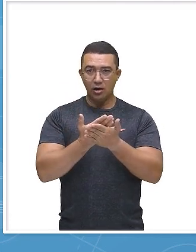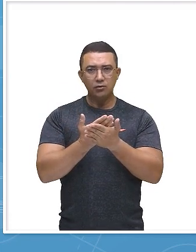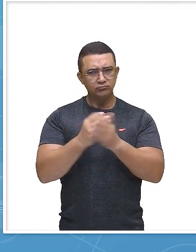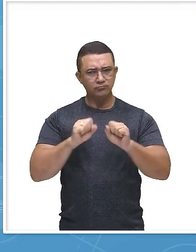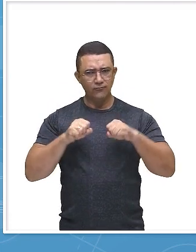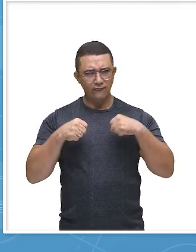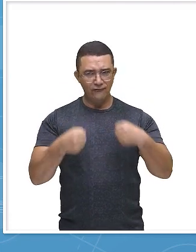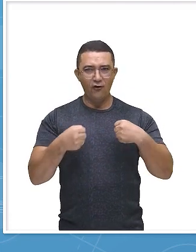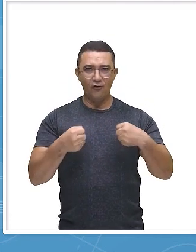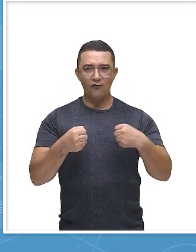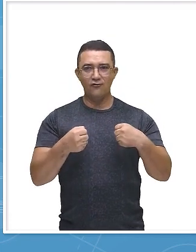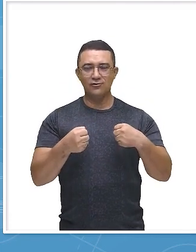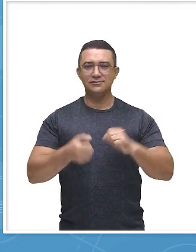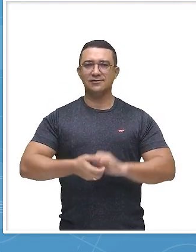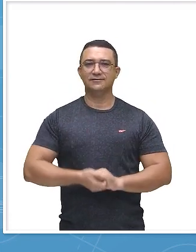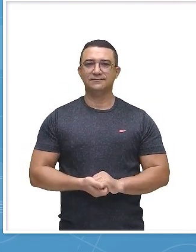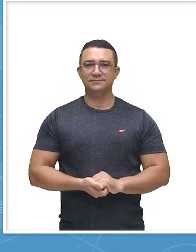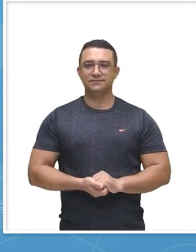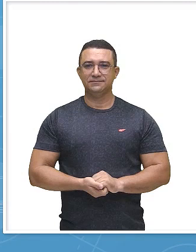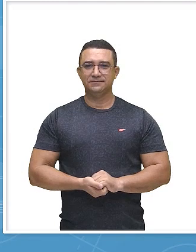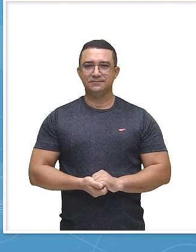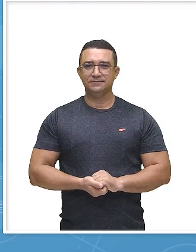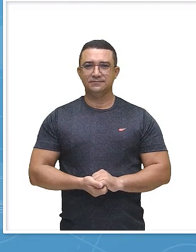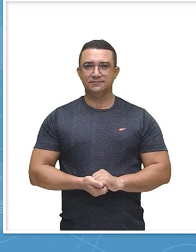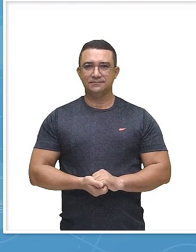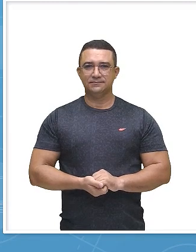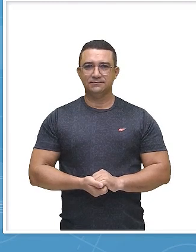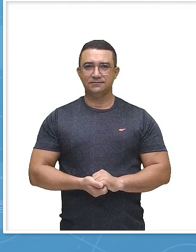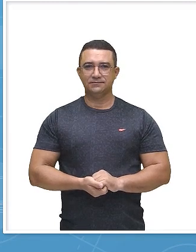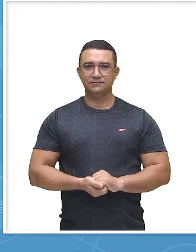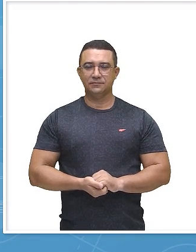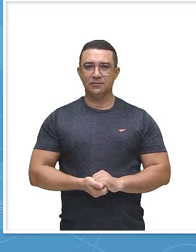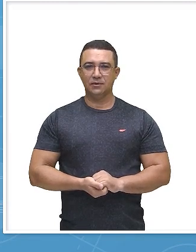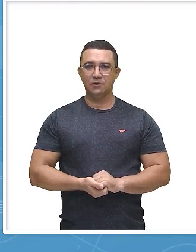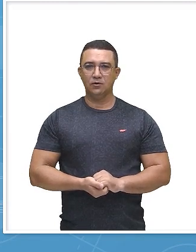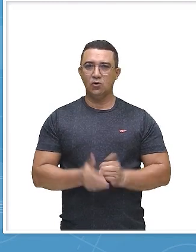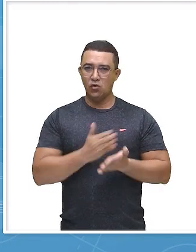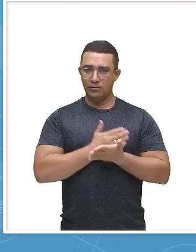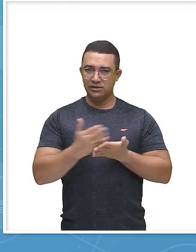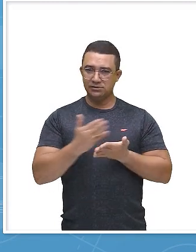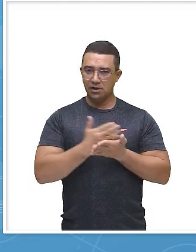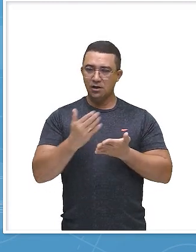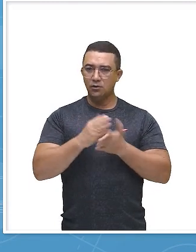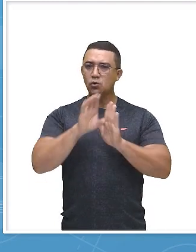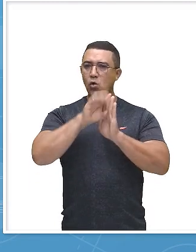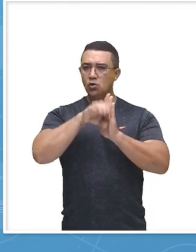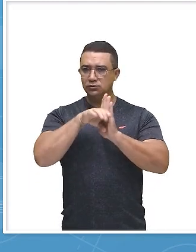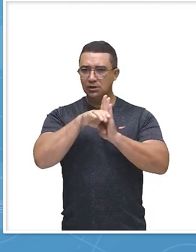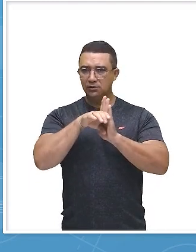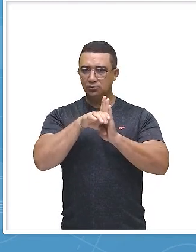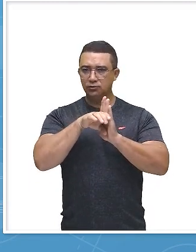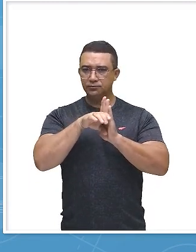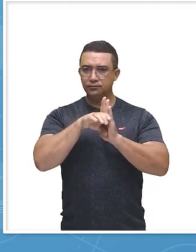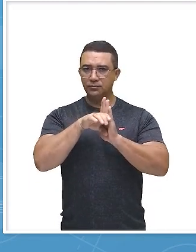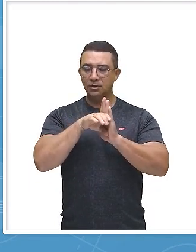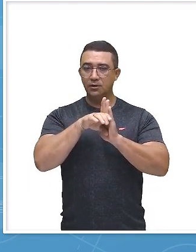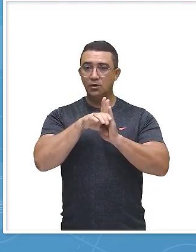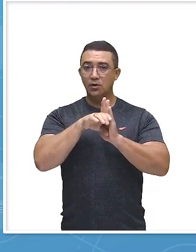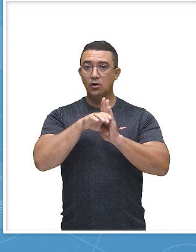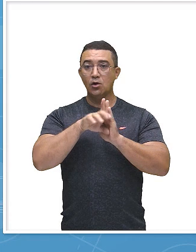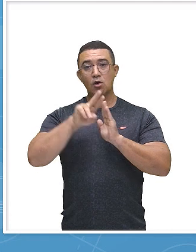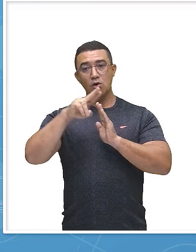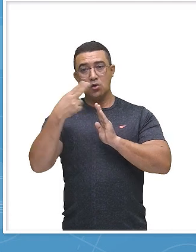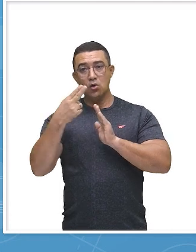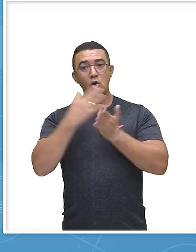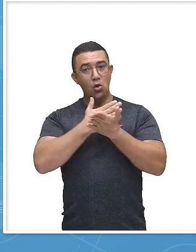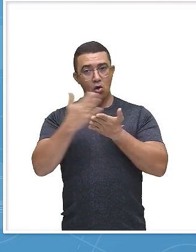você inteiro na nossa aula. Olha aí, vamos começar definindo, não é? Ou melhor, vamos iniciar